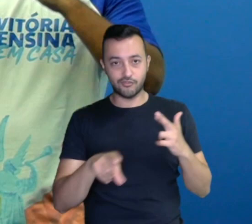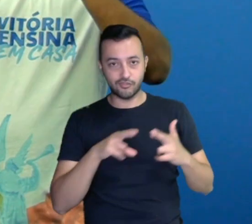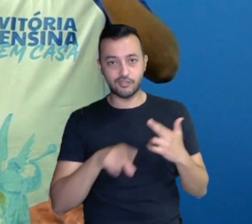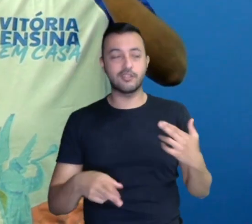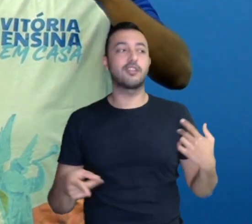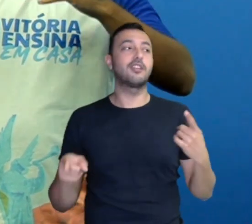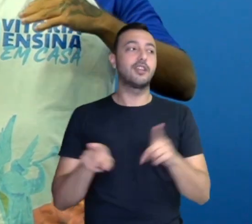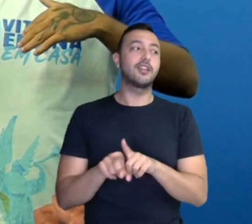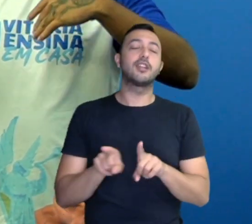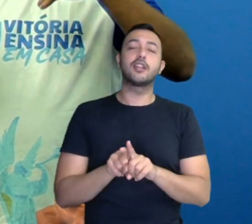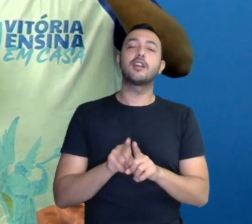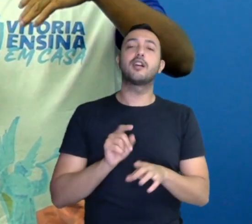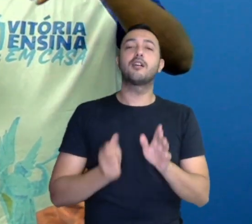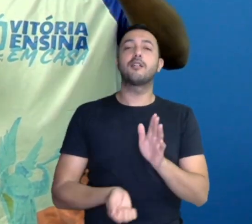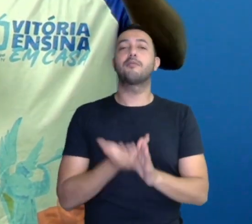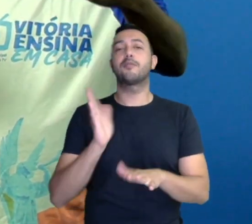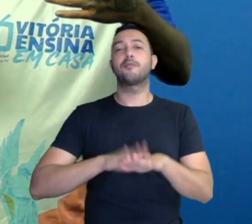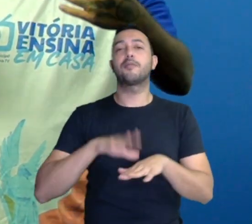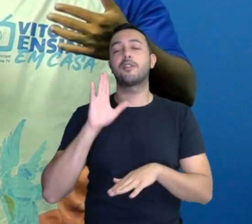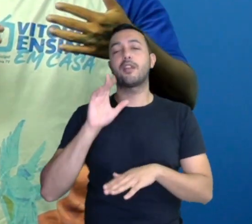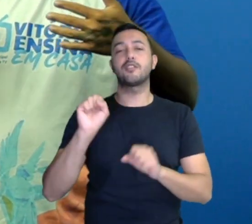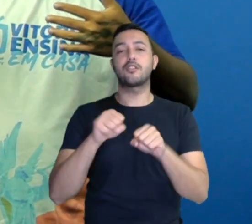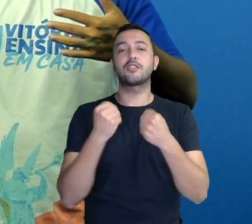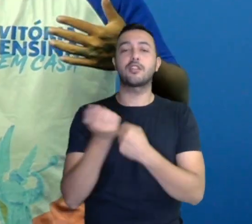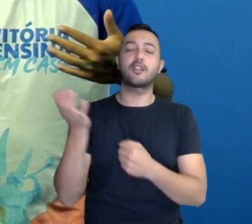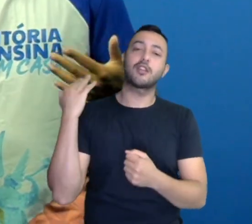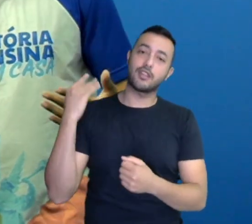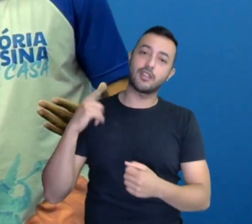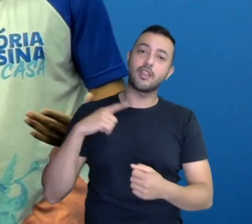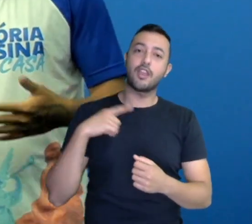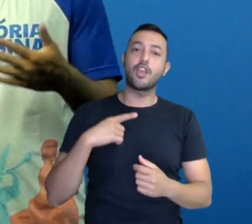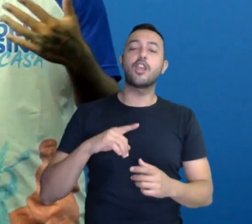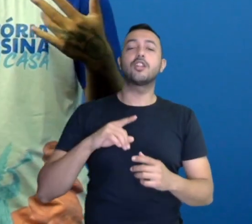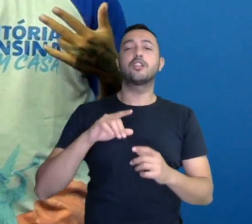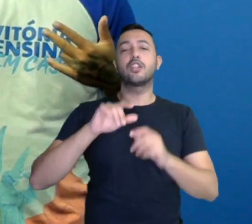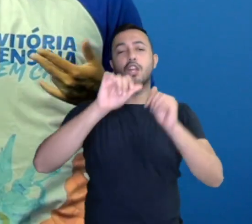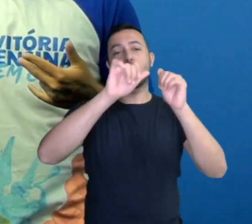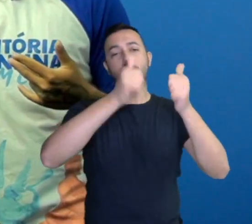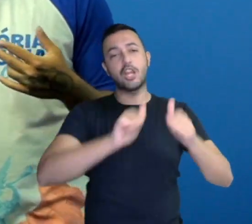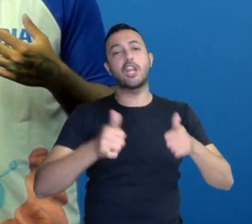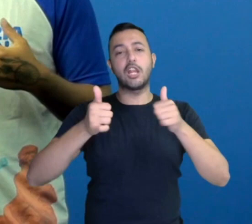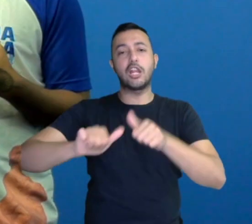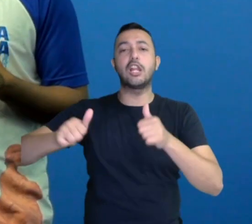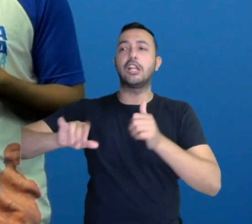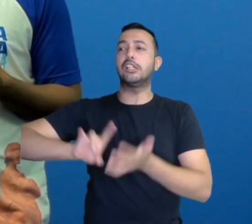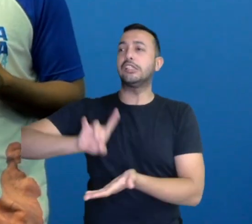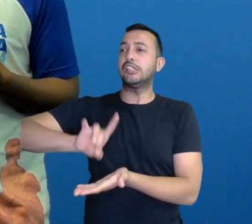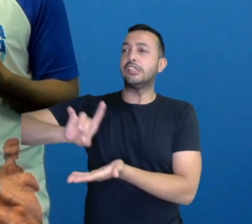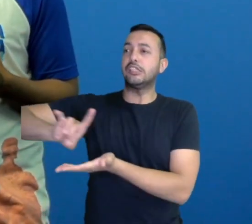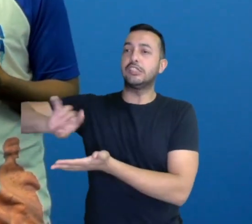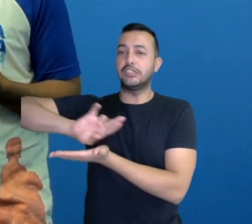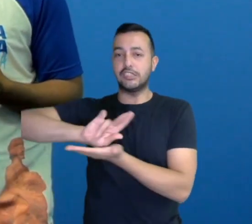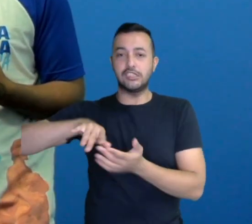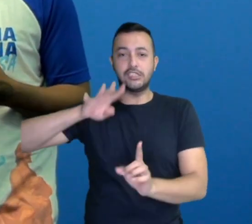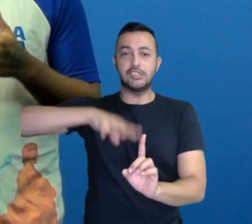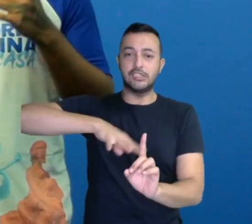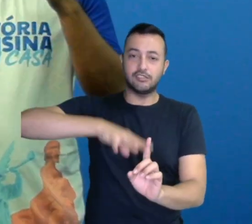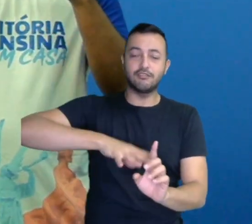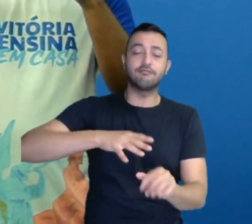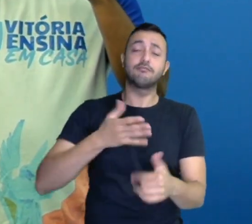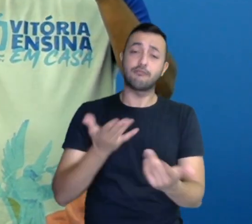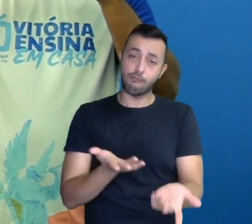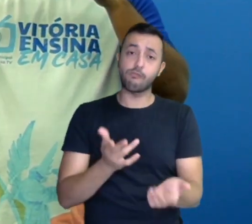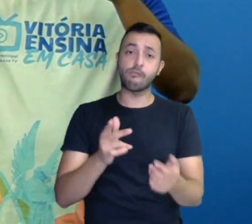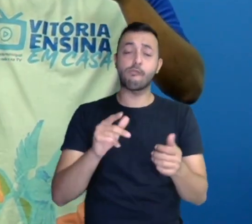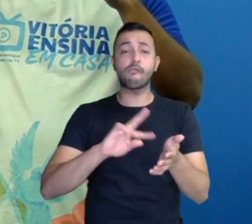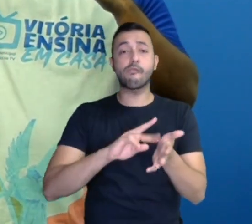né? Na maioria das vezes, essas sociedades antigas elas eram politeístas. Professor, o que significa sociedades politeístas? Isso